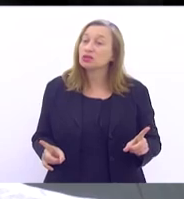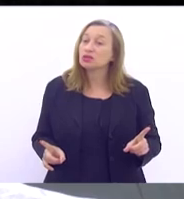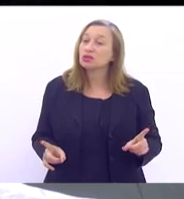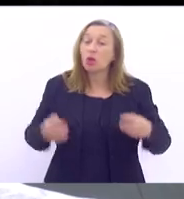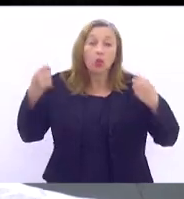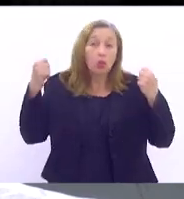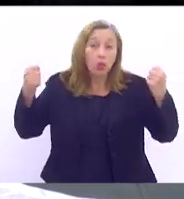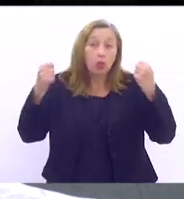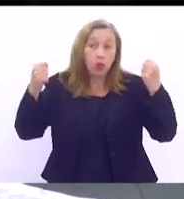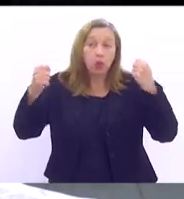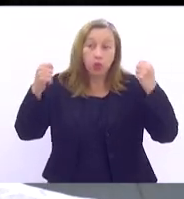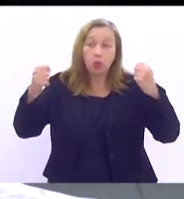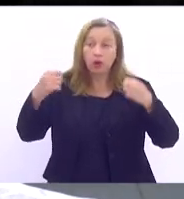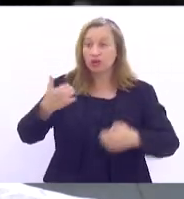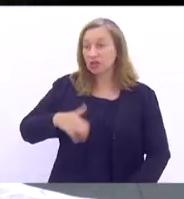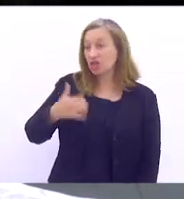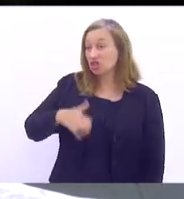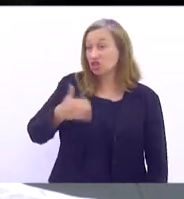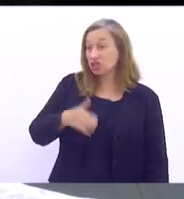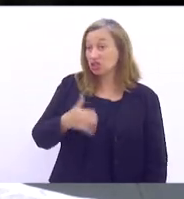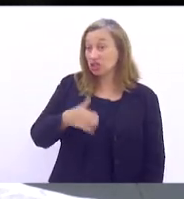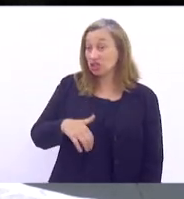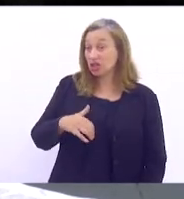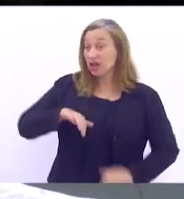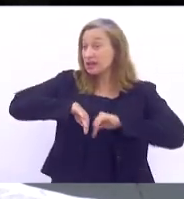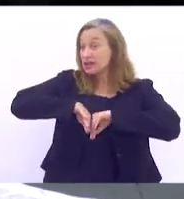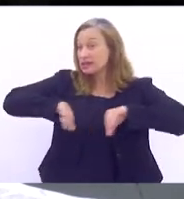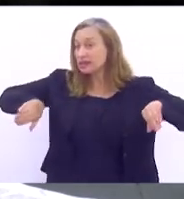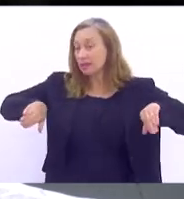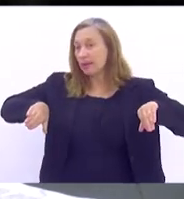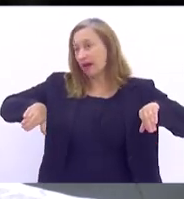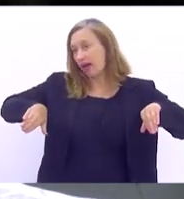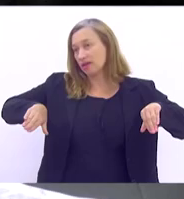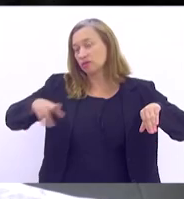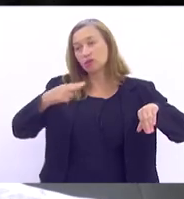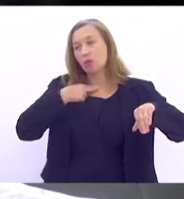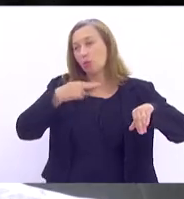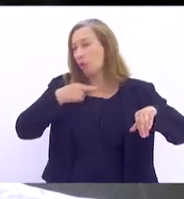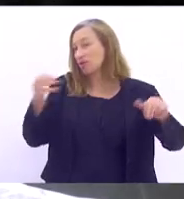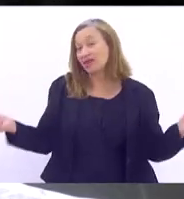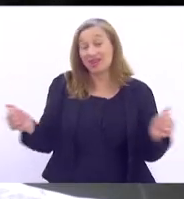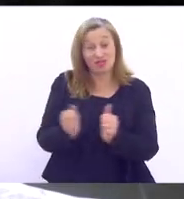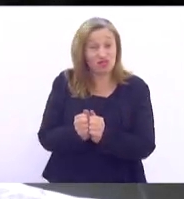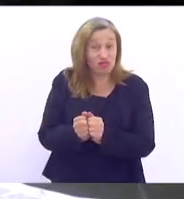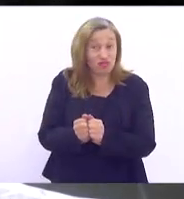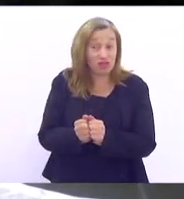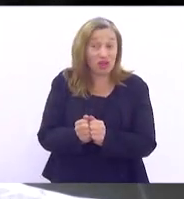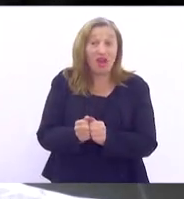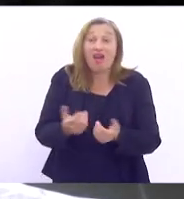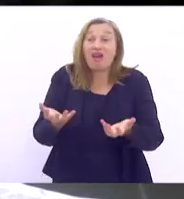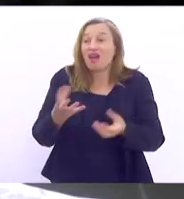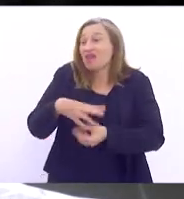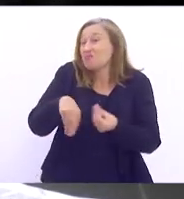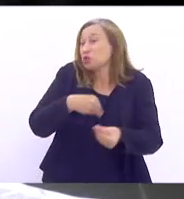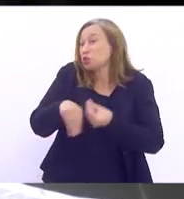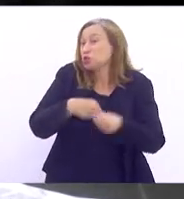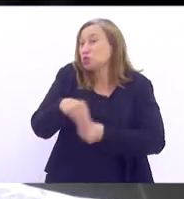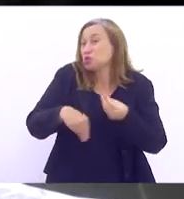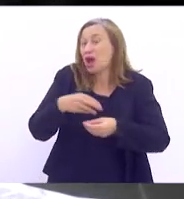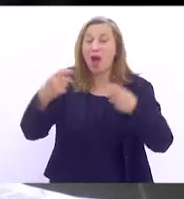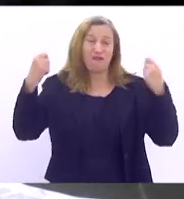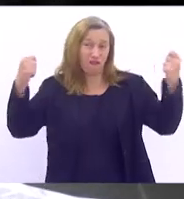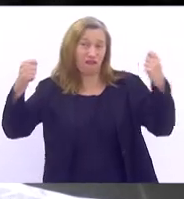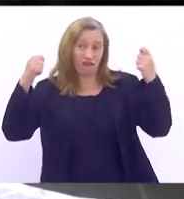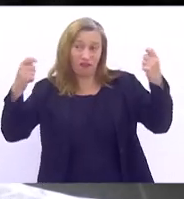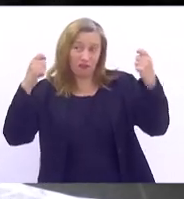da Argentina tinha que estar no setor dela correspondente. Vovó viu a uva de quem vai estar em muito tempo. Querer misturar a torcida